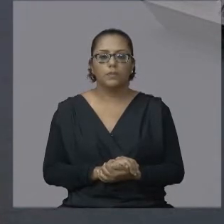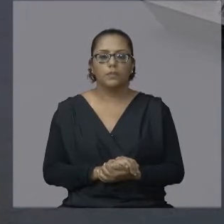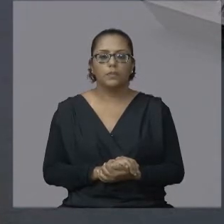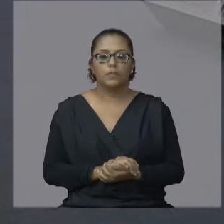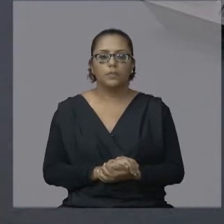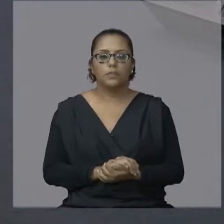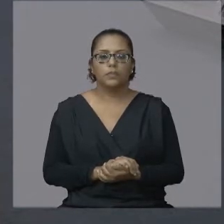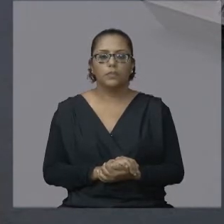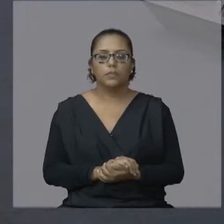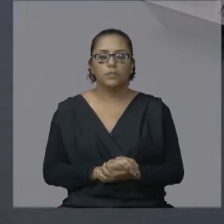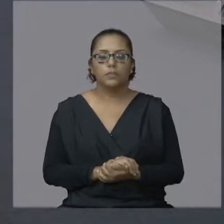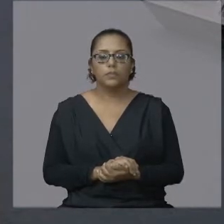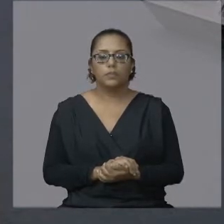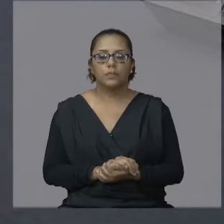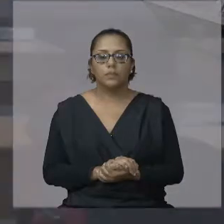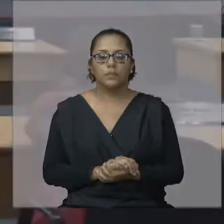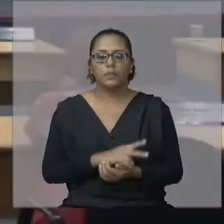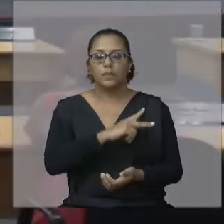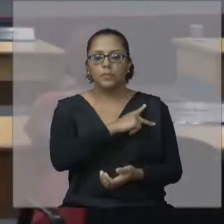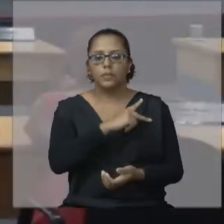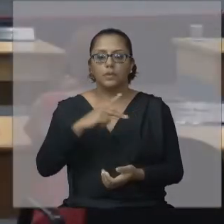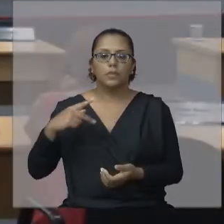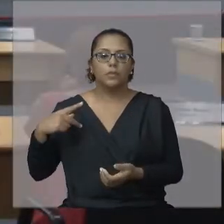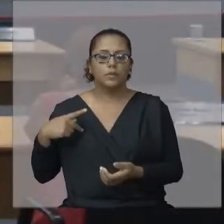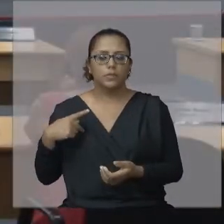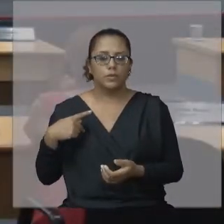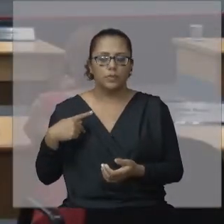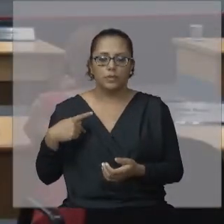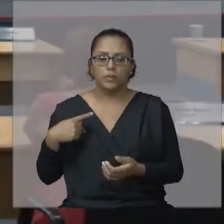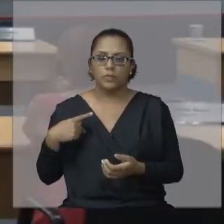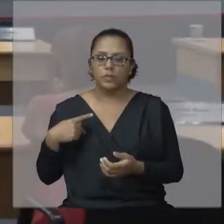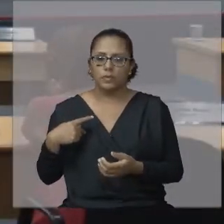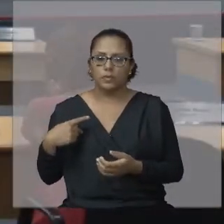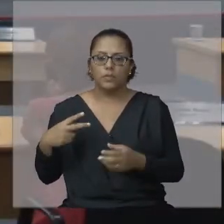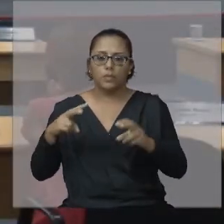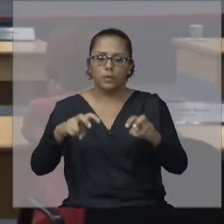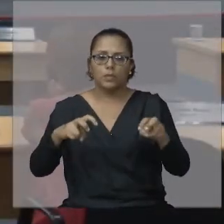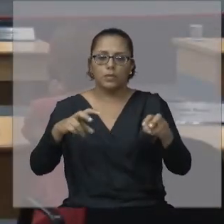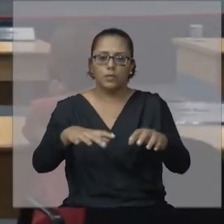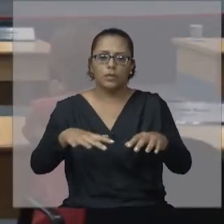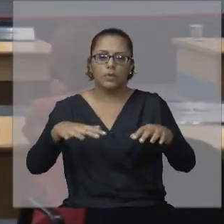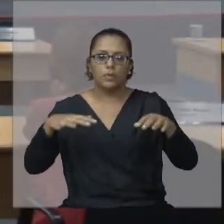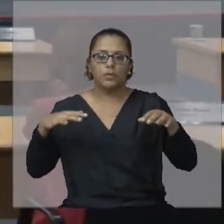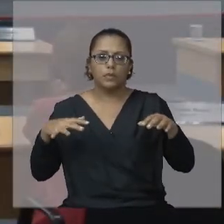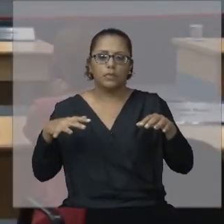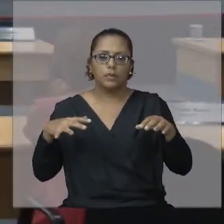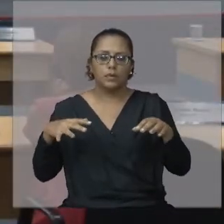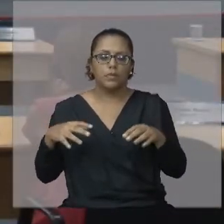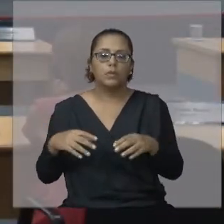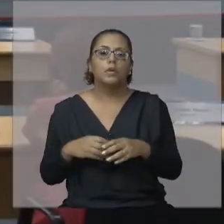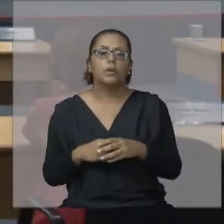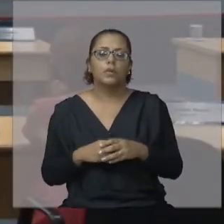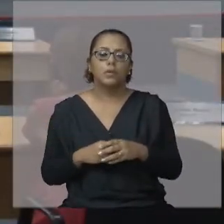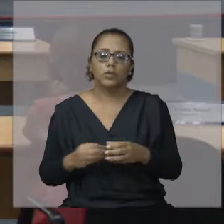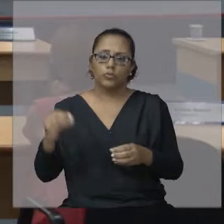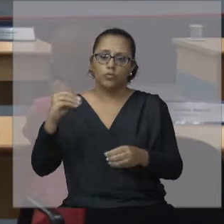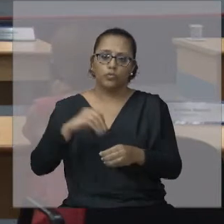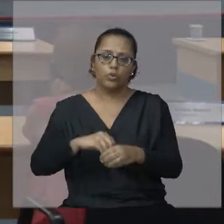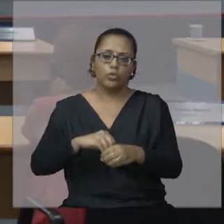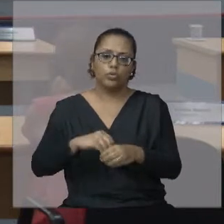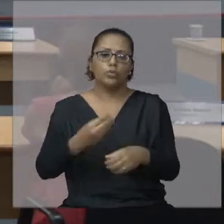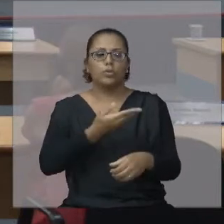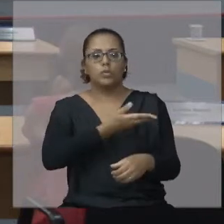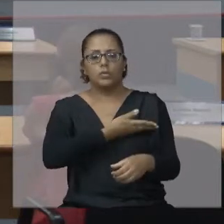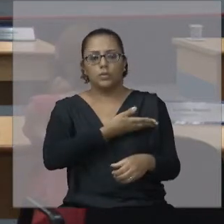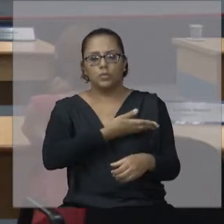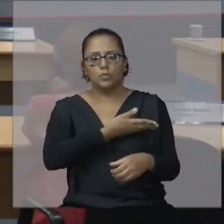Senhor presidente, me coloco à disposição do plenário e poder contar com o voto dos colegas para essa cadeira